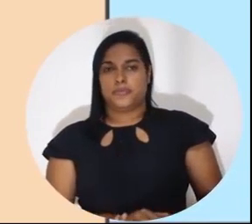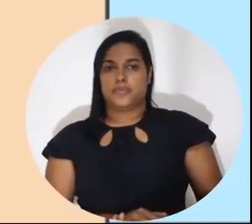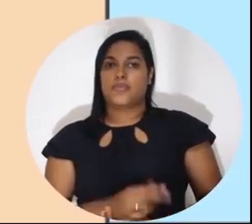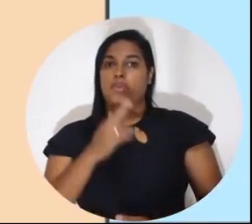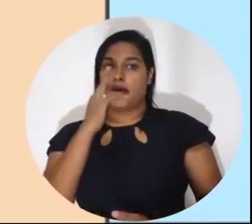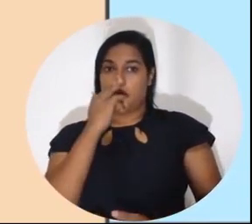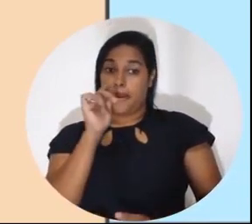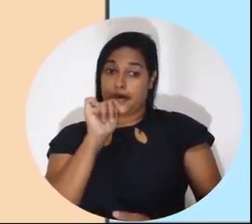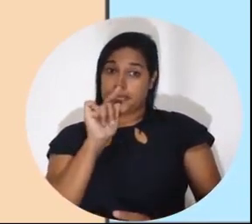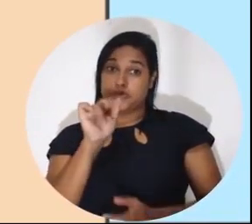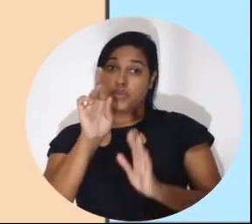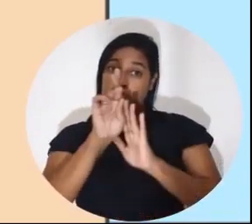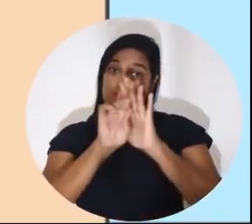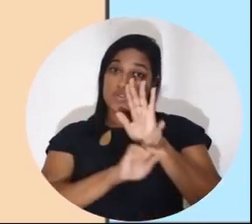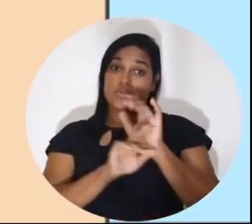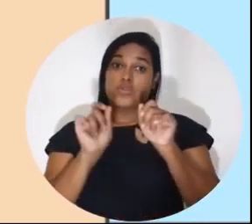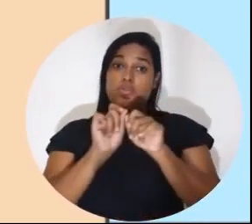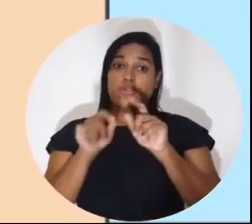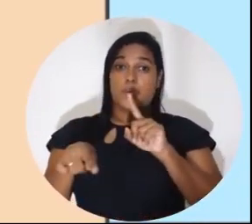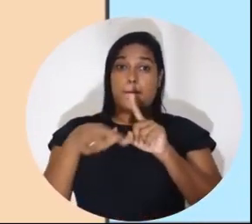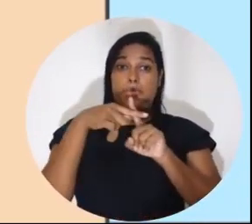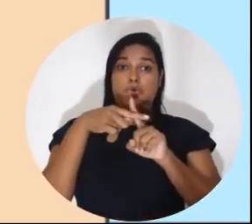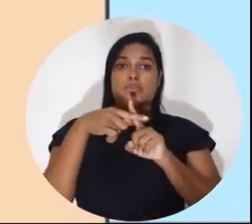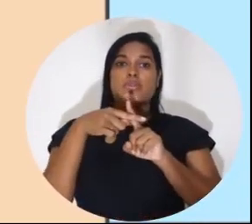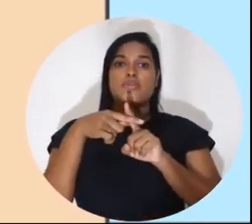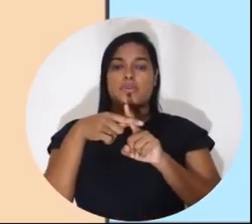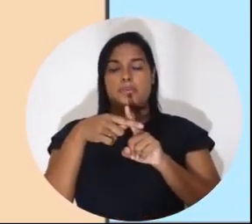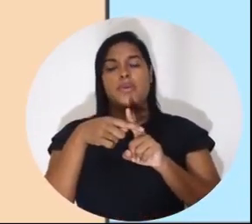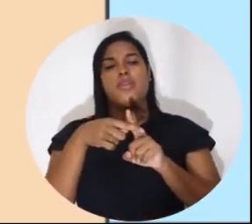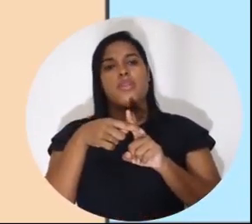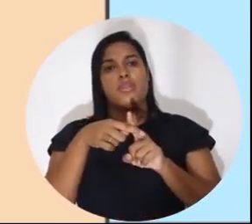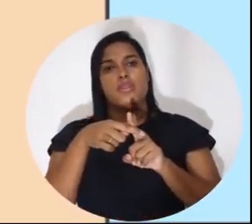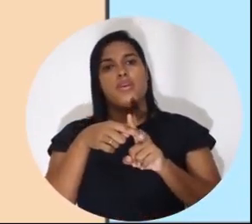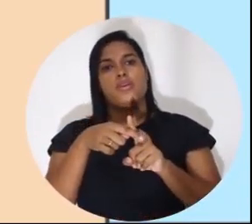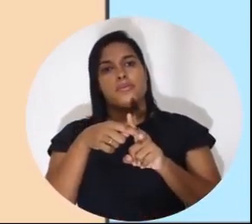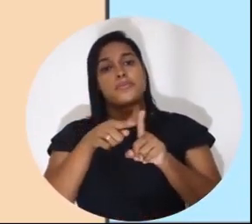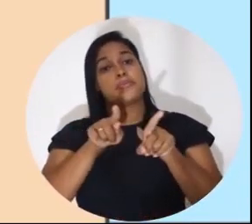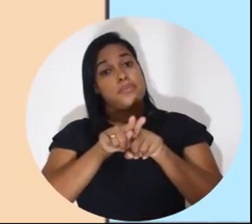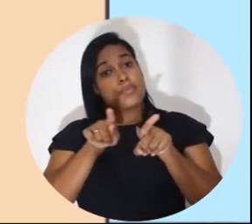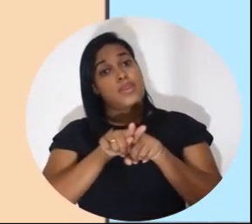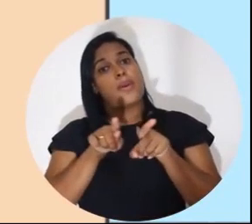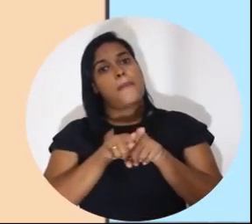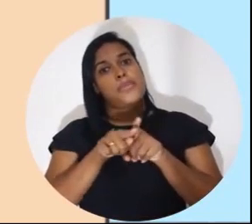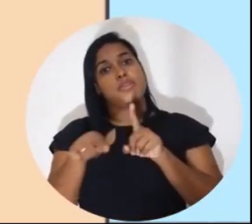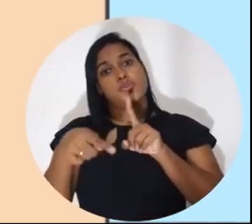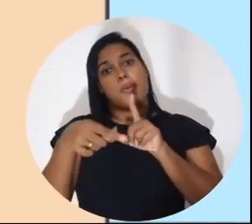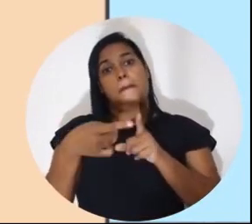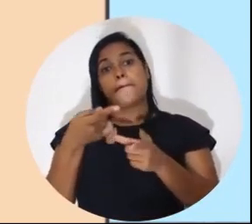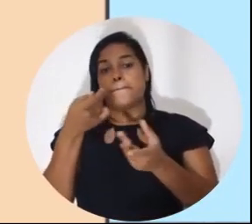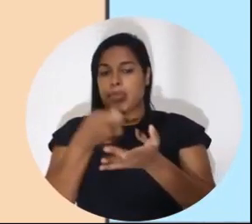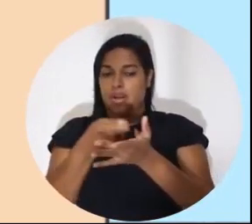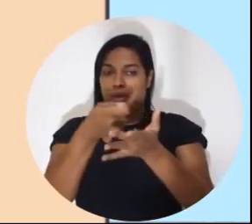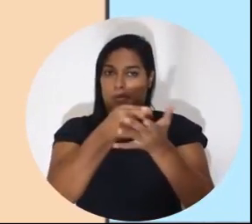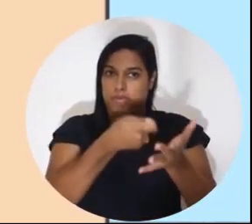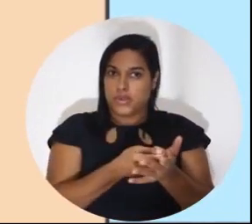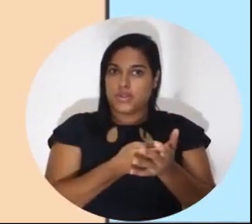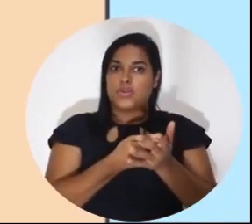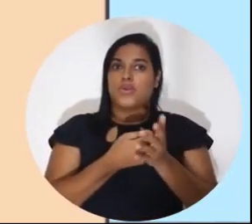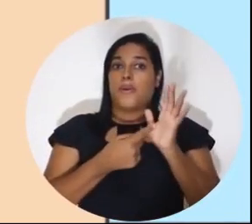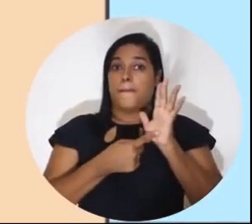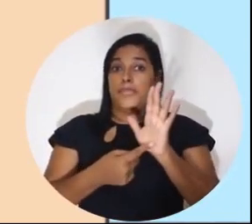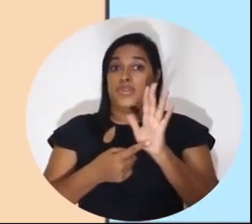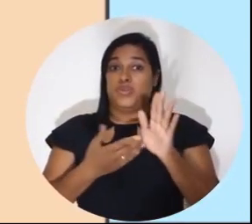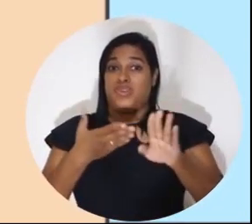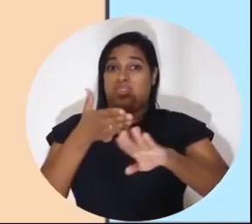Desta forma, o registro é feito positivamente na balança comercial e, portanto, também no balanço de pagamentos. Representa